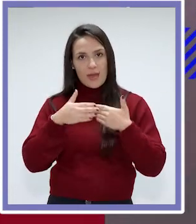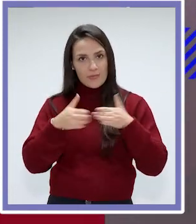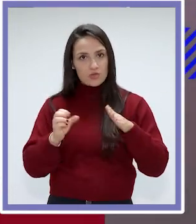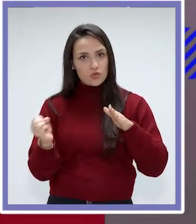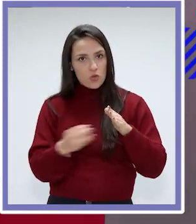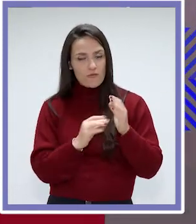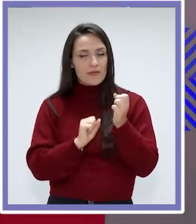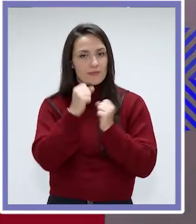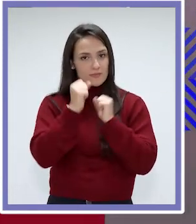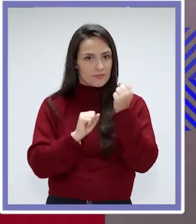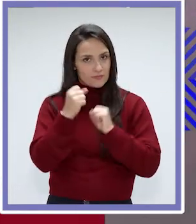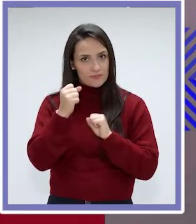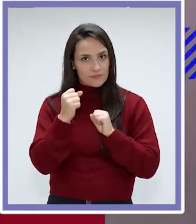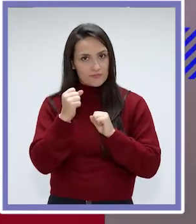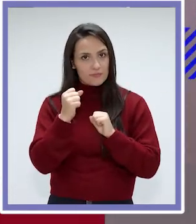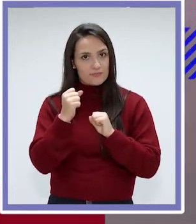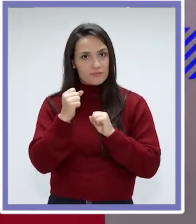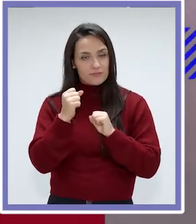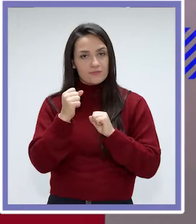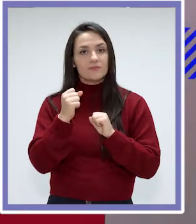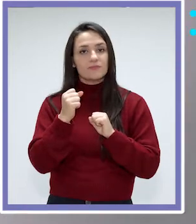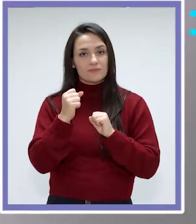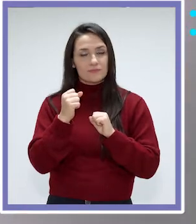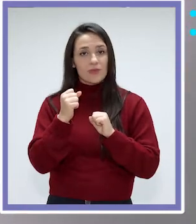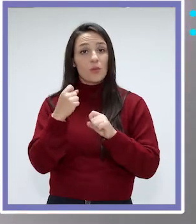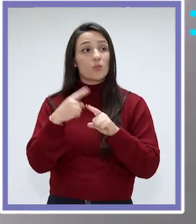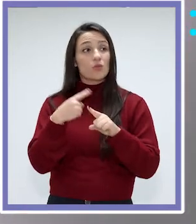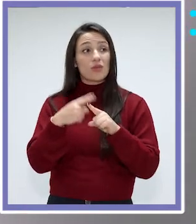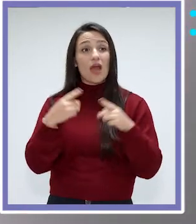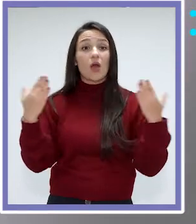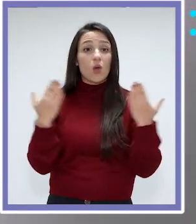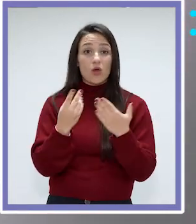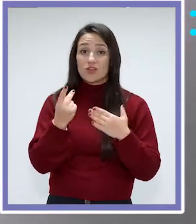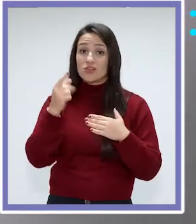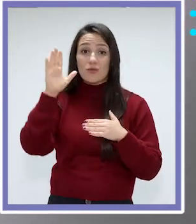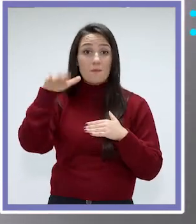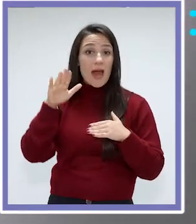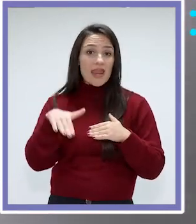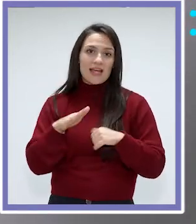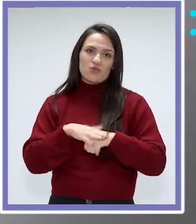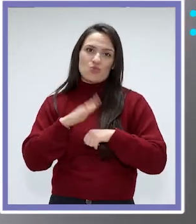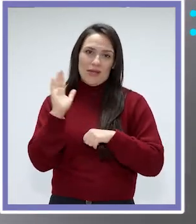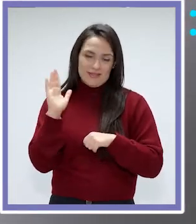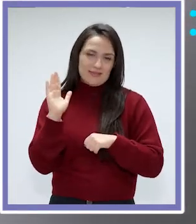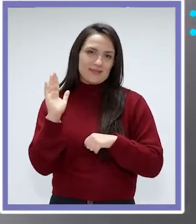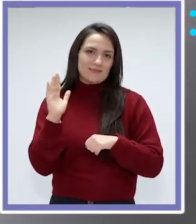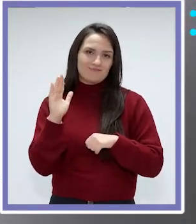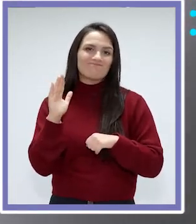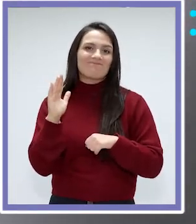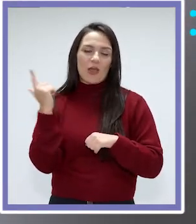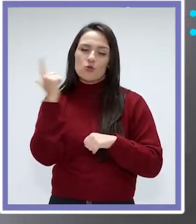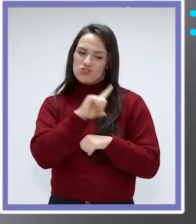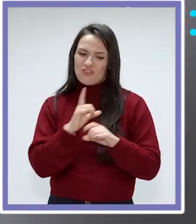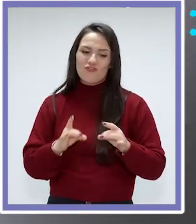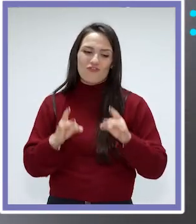e começa a ver nessa redução de custo e de tempo, e com isso a